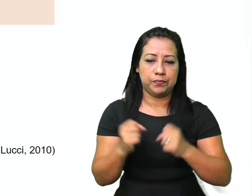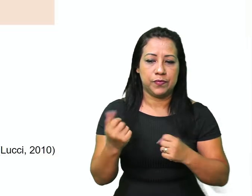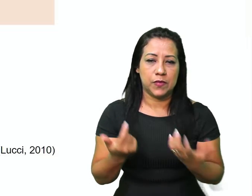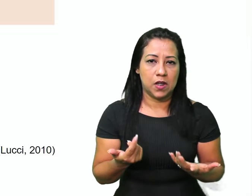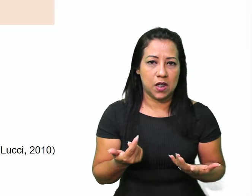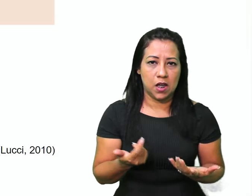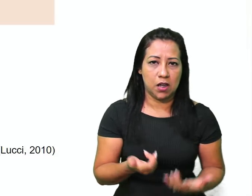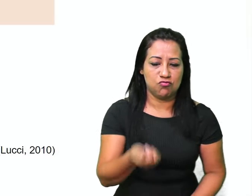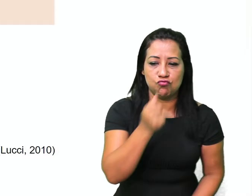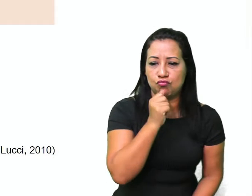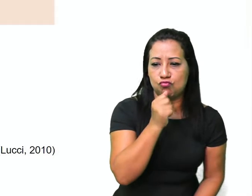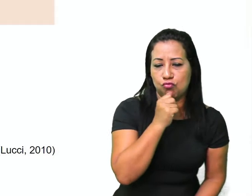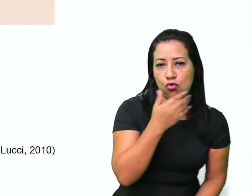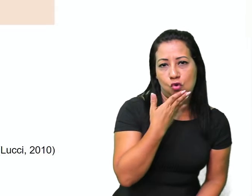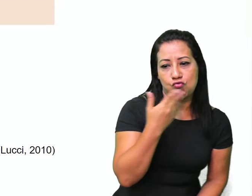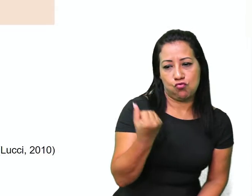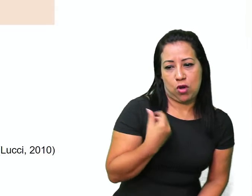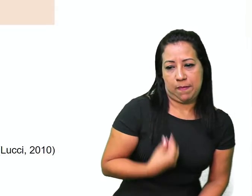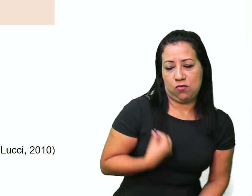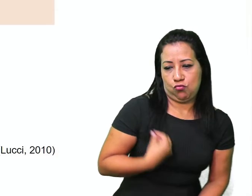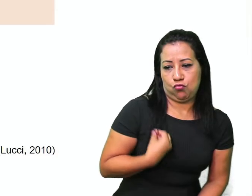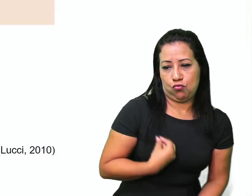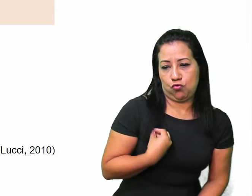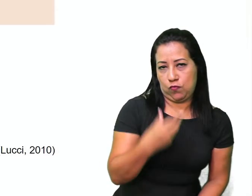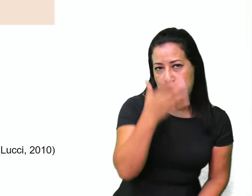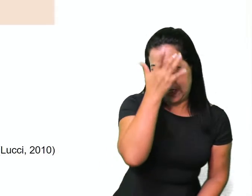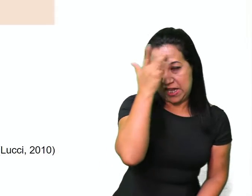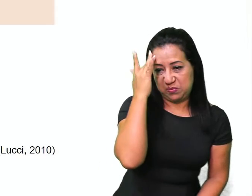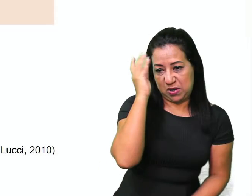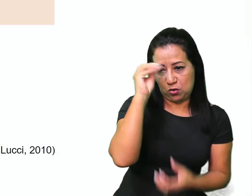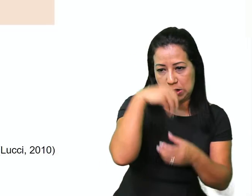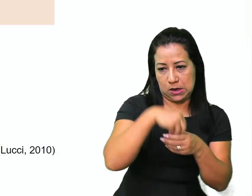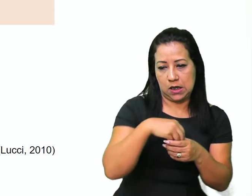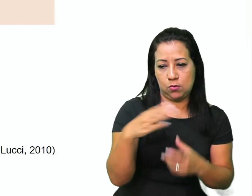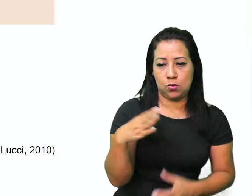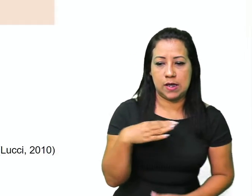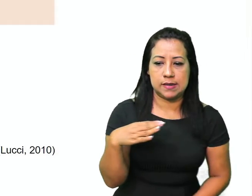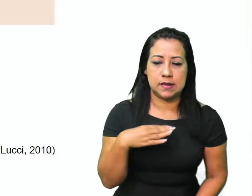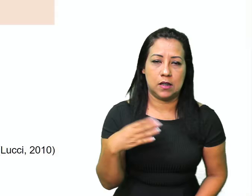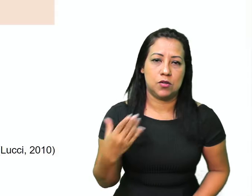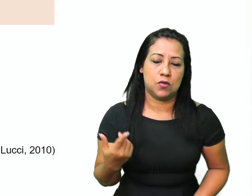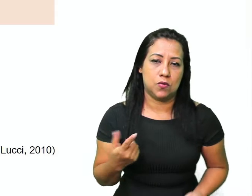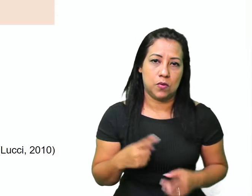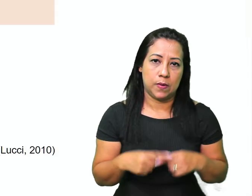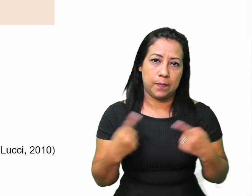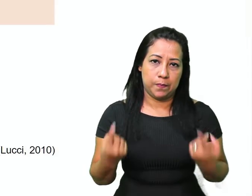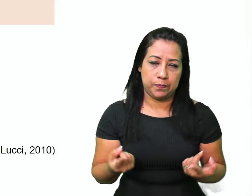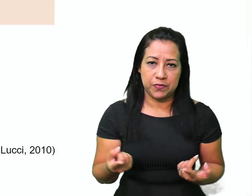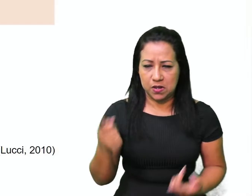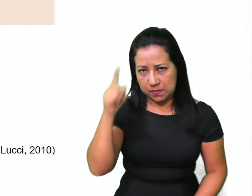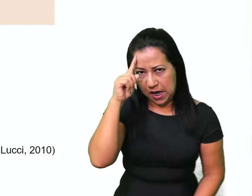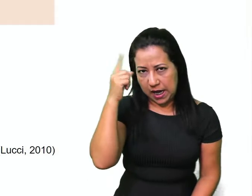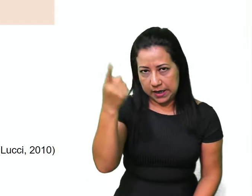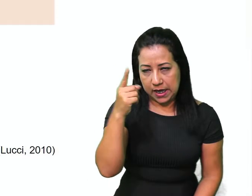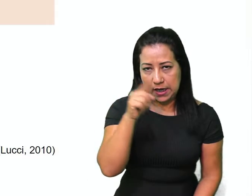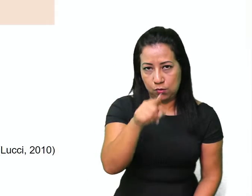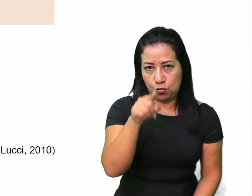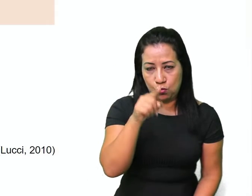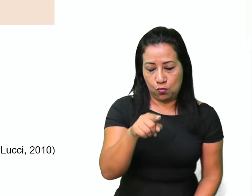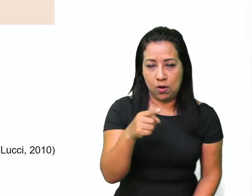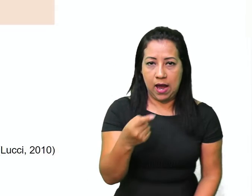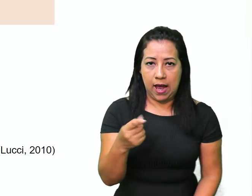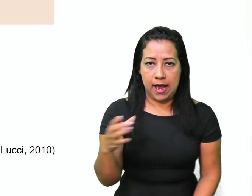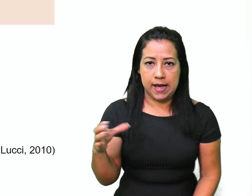população urbana. Para você ter uma ideia, a cidade de Londres, que é uma das primeiras cidades